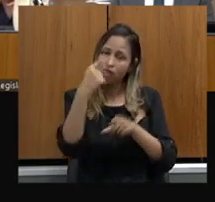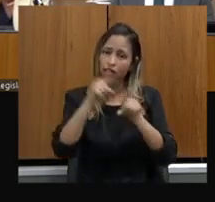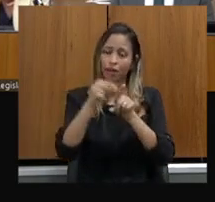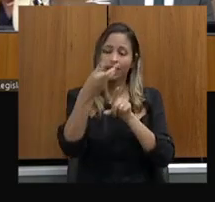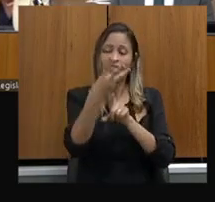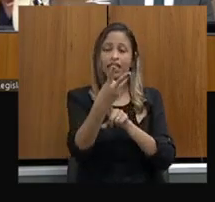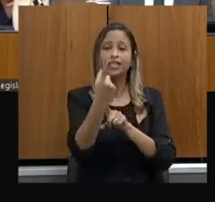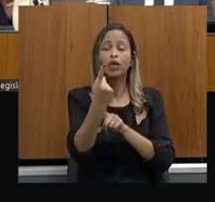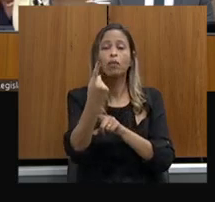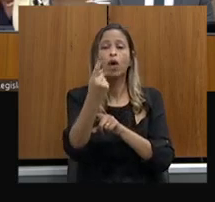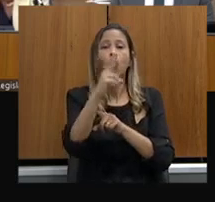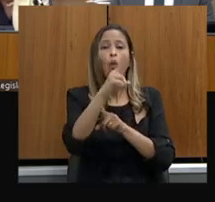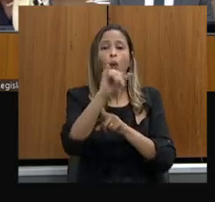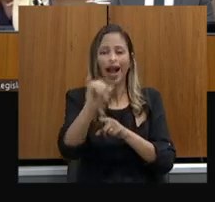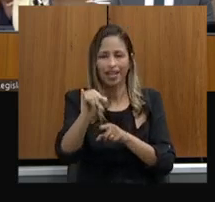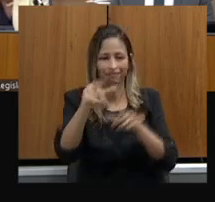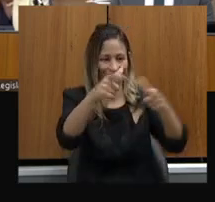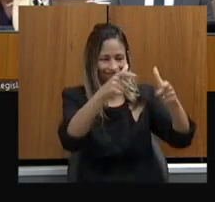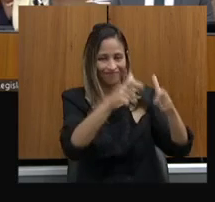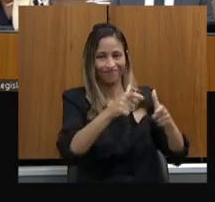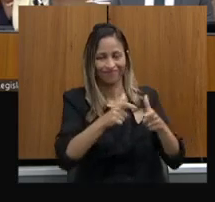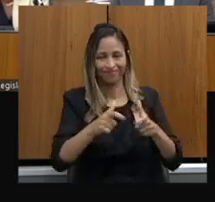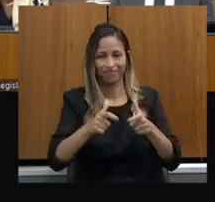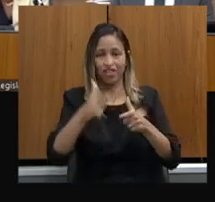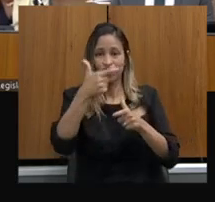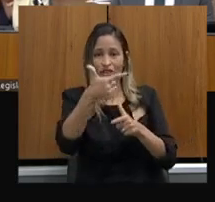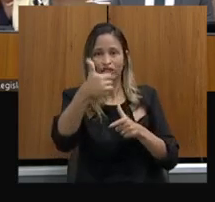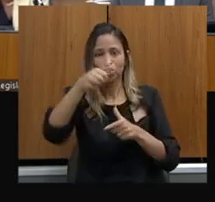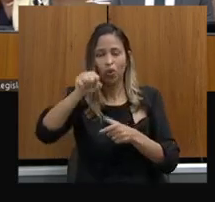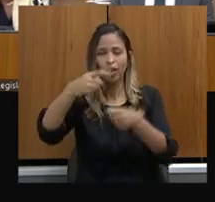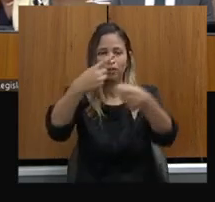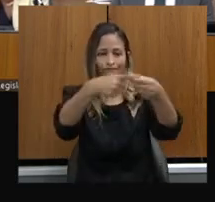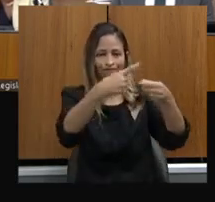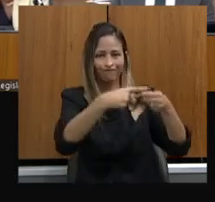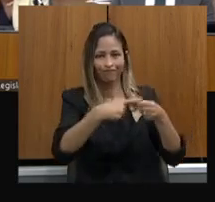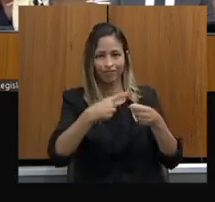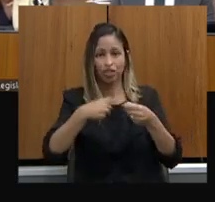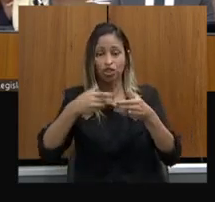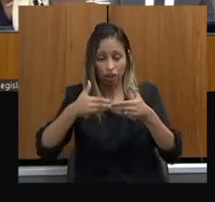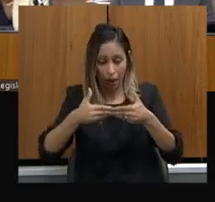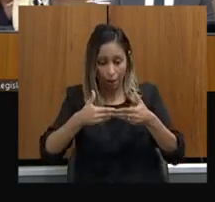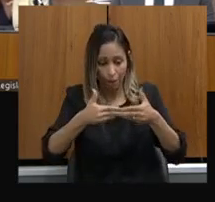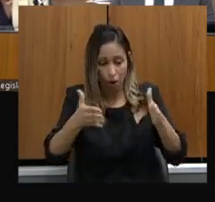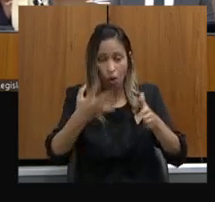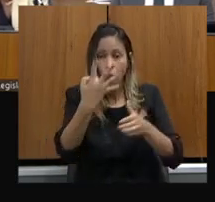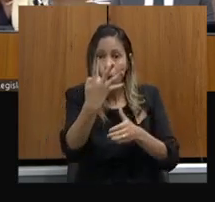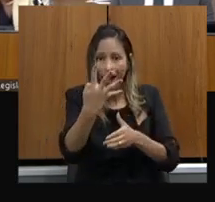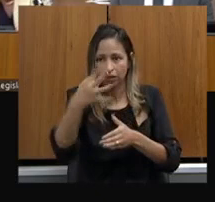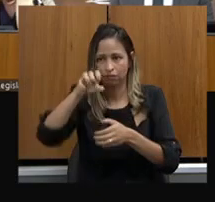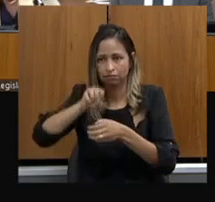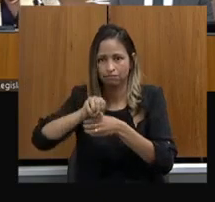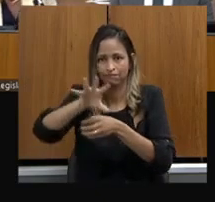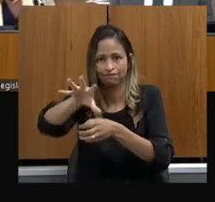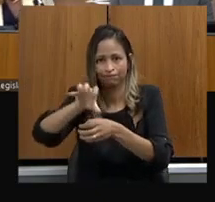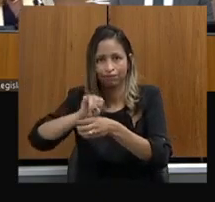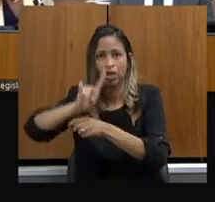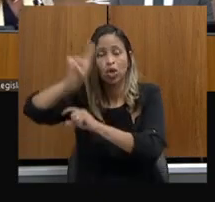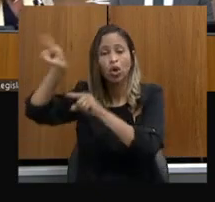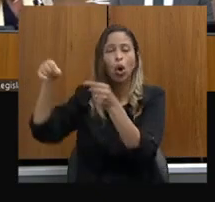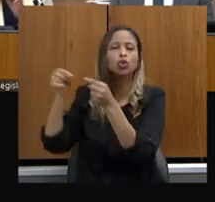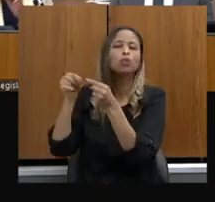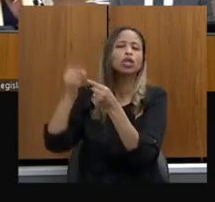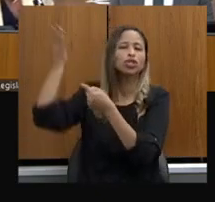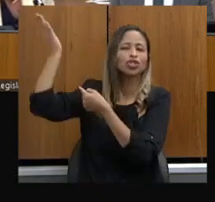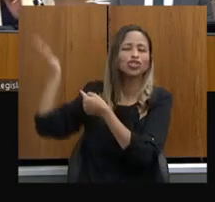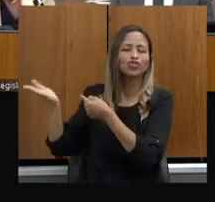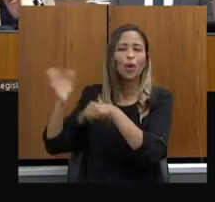31 e 28 municípios já expandimos mais quatro municípios a nossa meta para a próxima